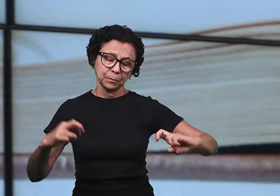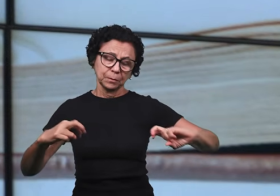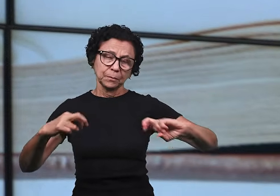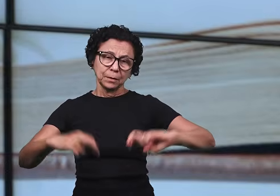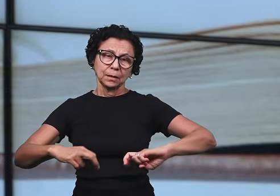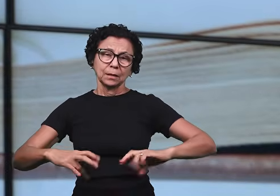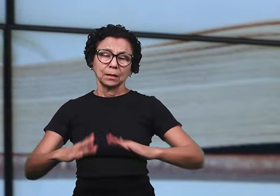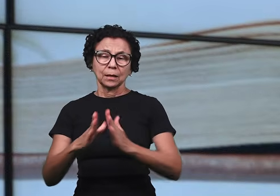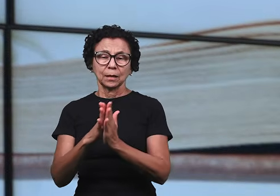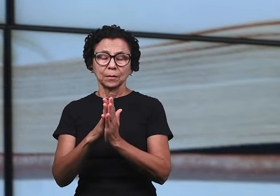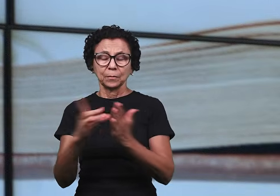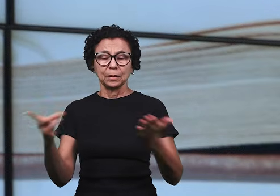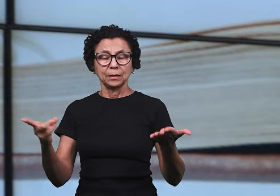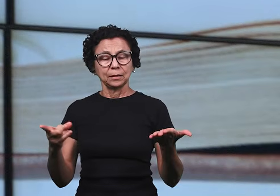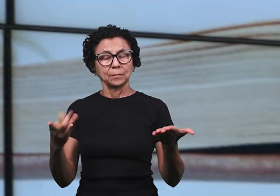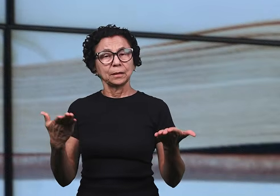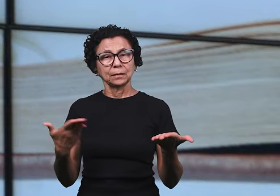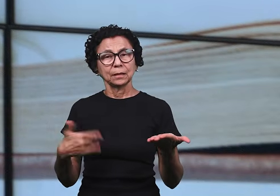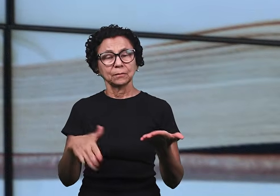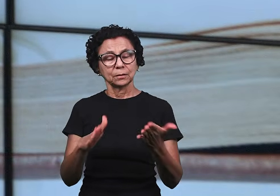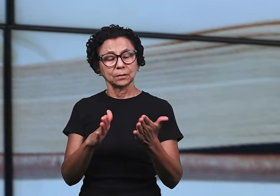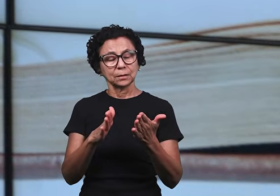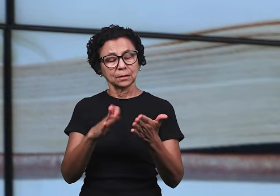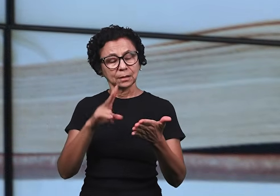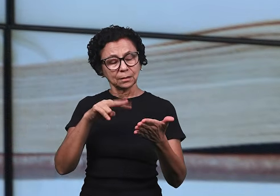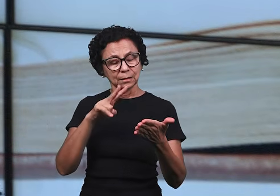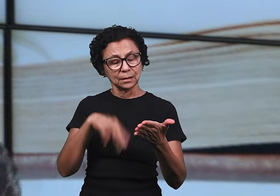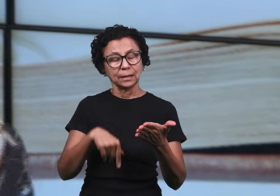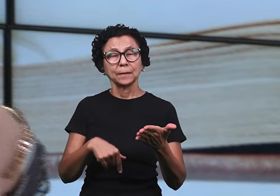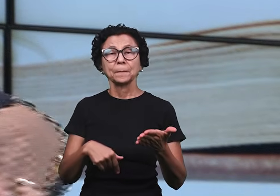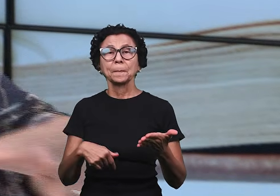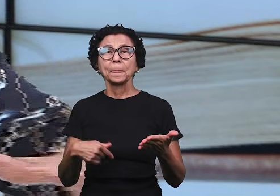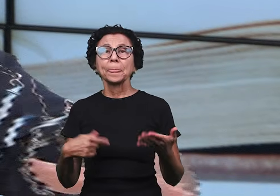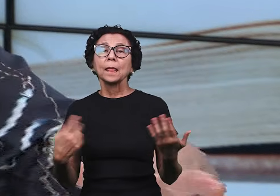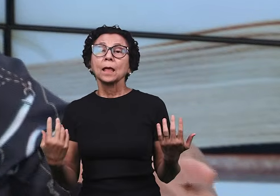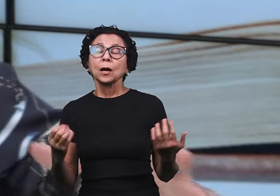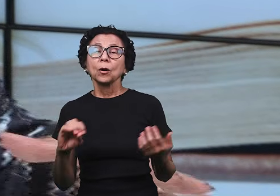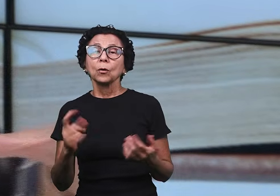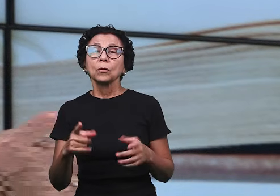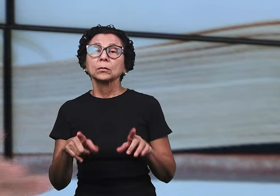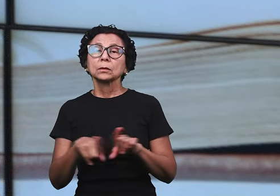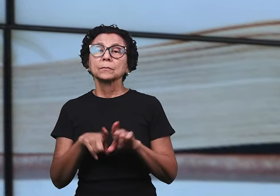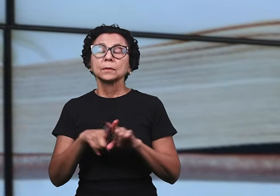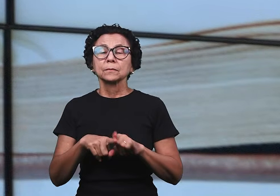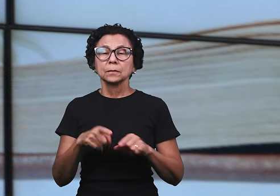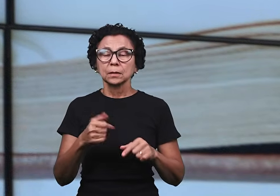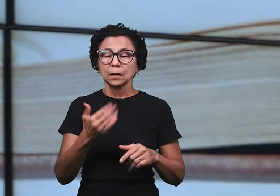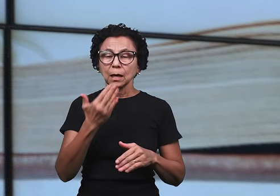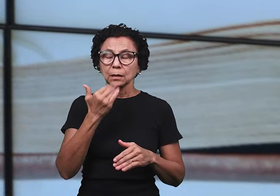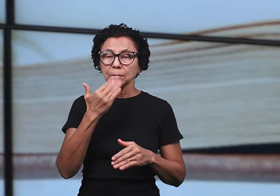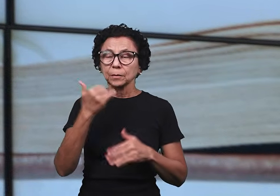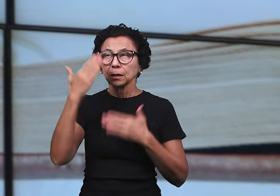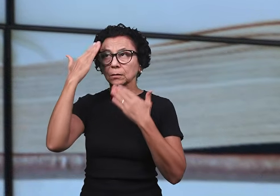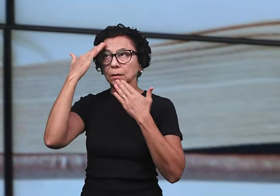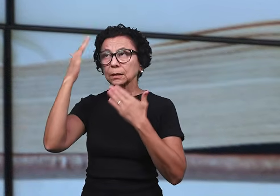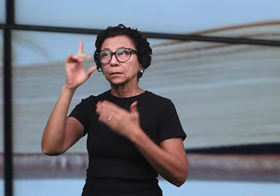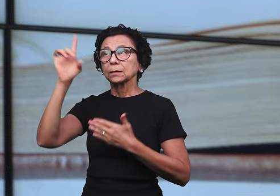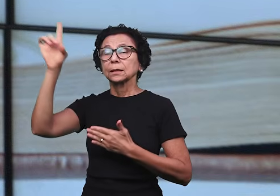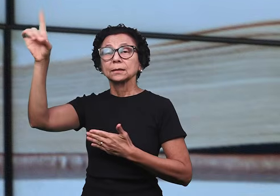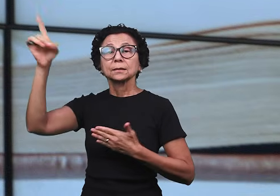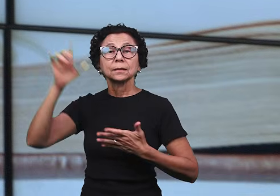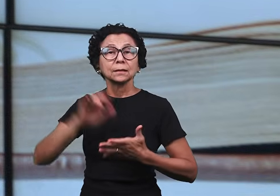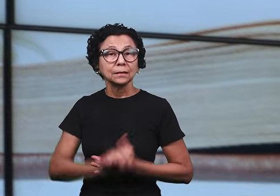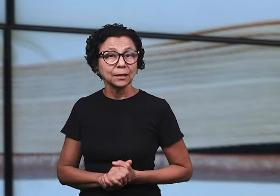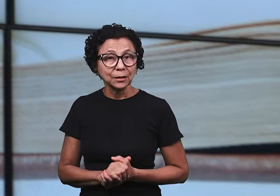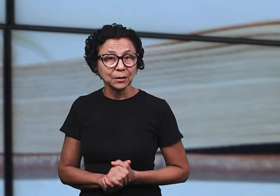você fala da palavra de Deus, você orou pelo alimento, ali tem uma verdadeira adoração. Por quê? Porque Jesus